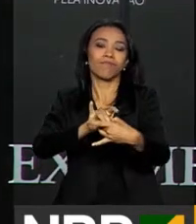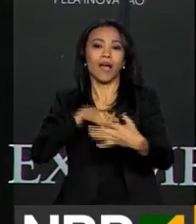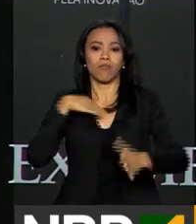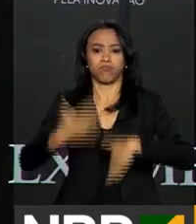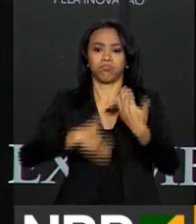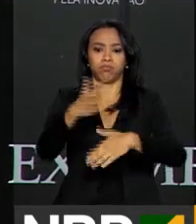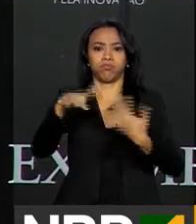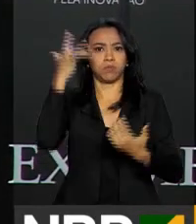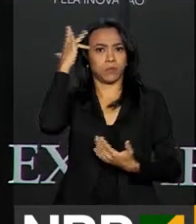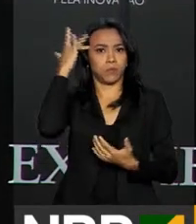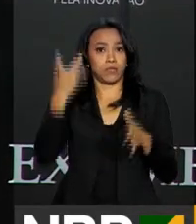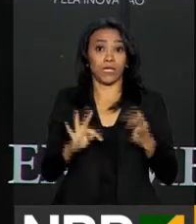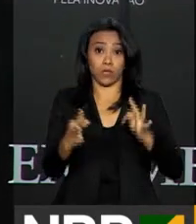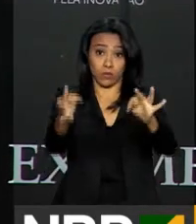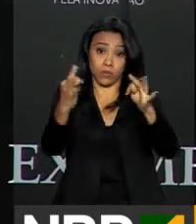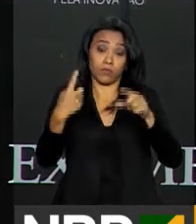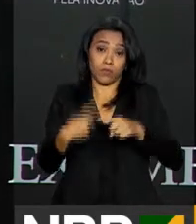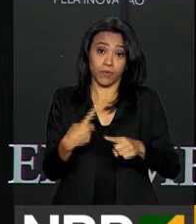esses estudantes,